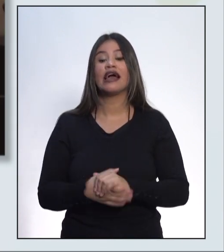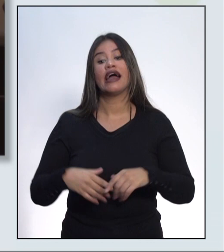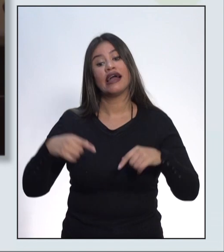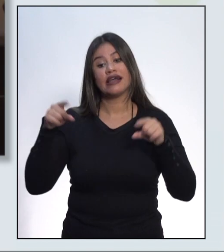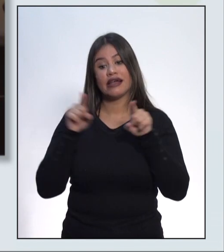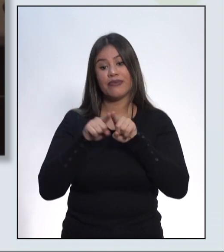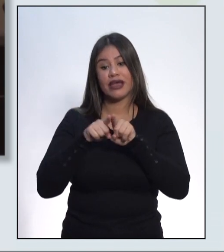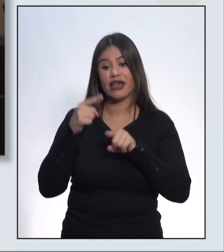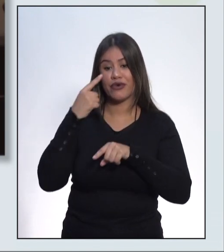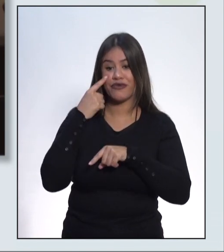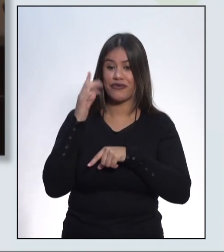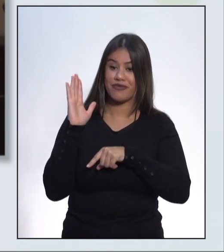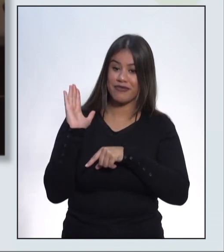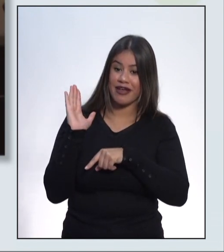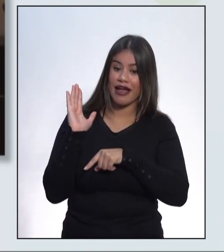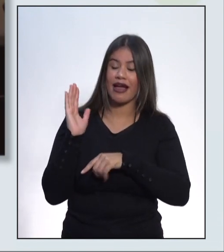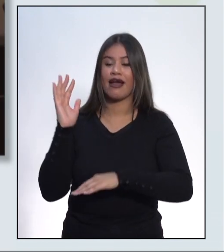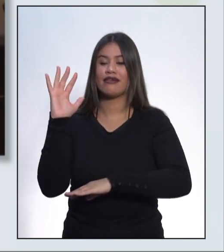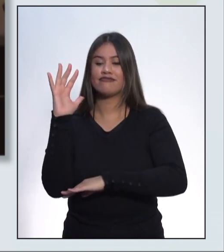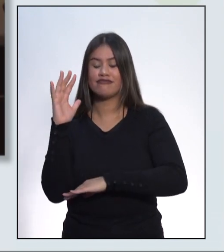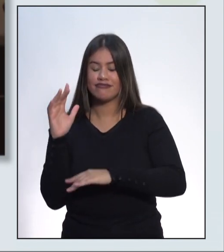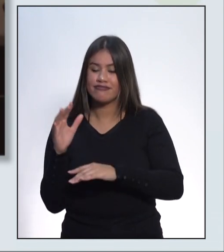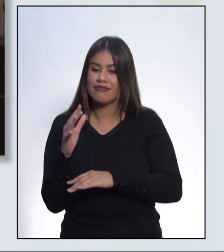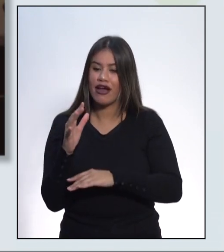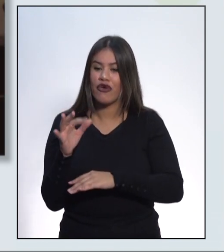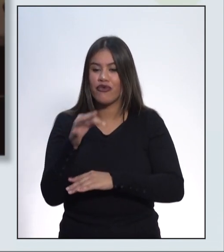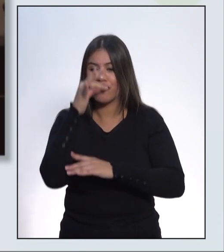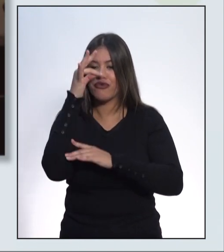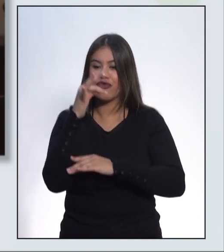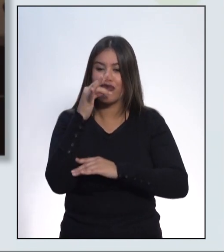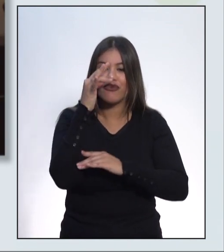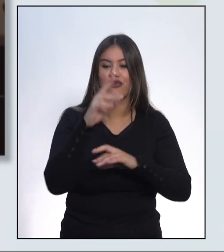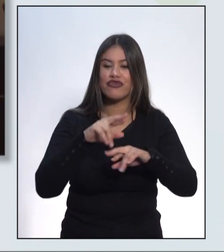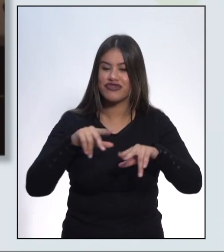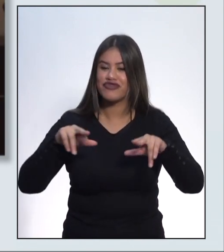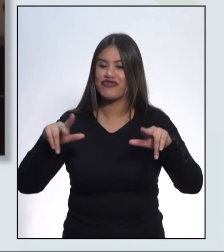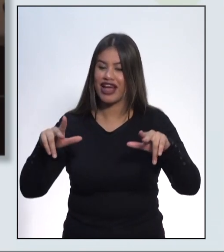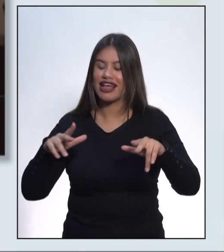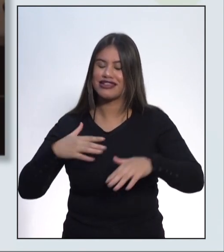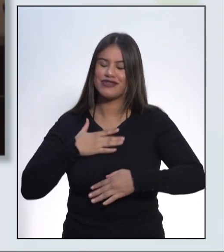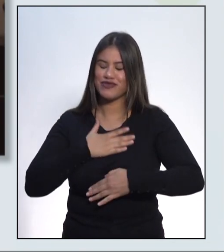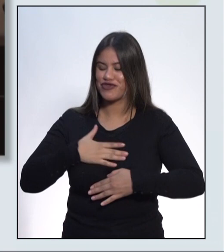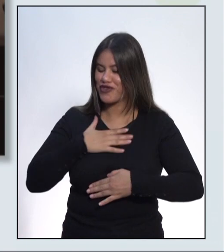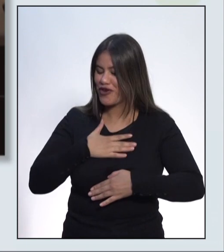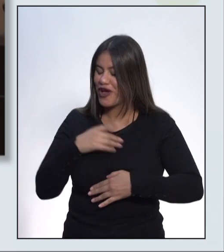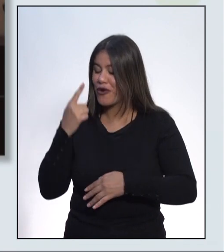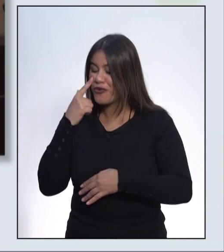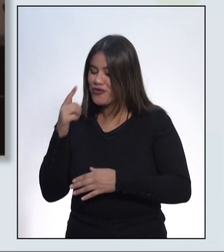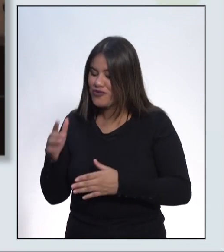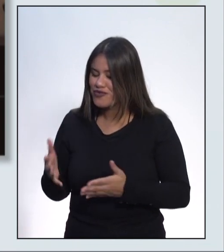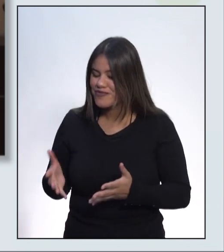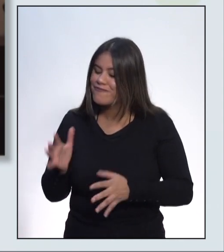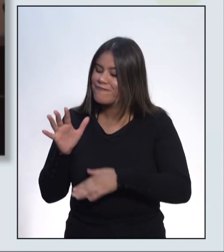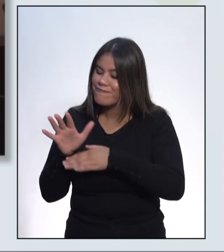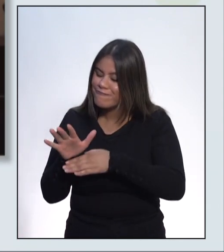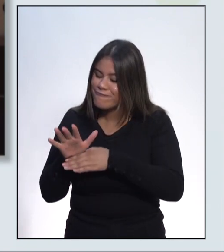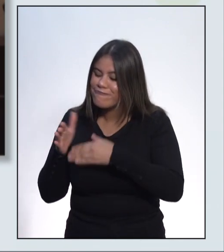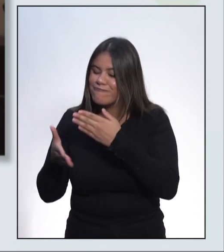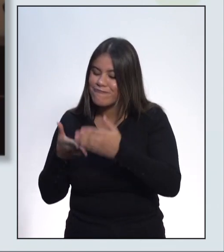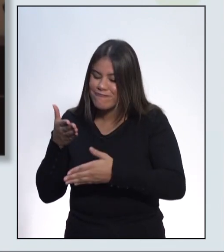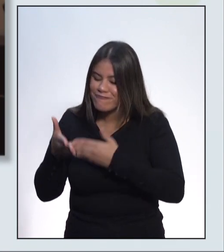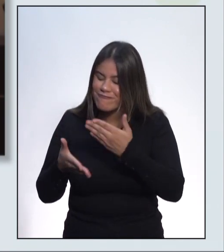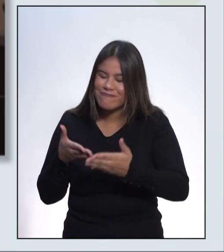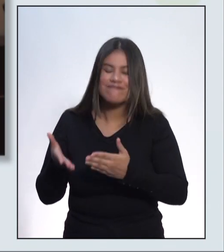em casa, tenho acompanhado o desenvolvimento delas, que é outra coisa que eu tenho gostado de fazer. Então, são algumas cenas do